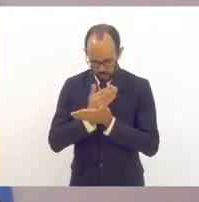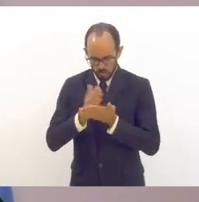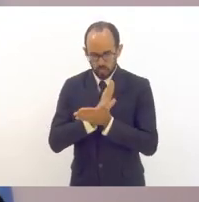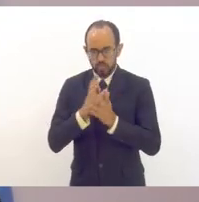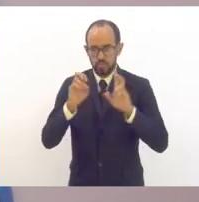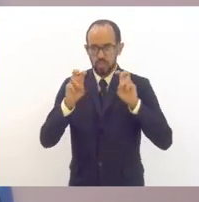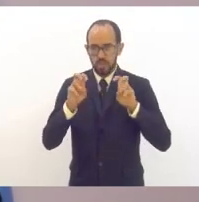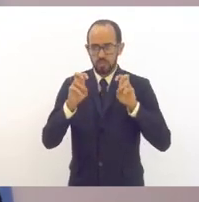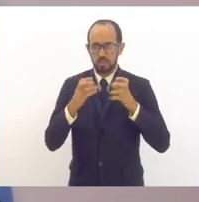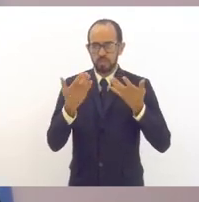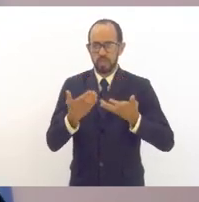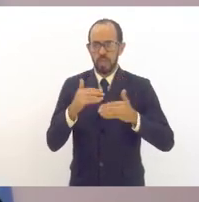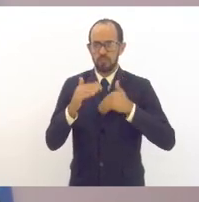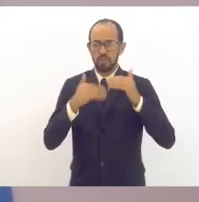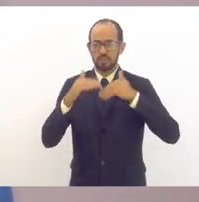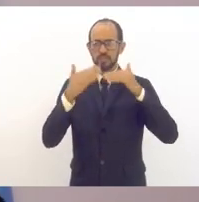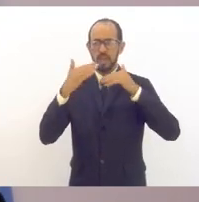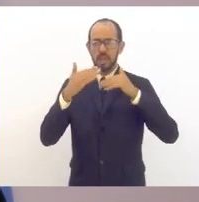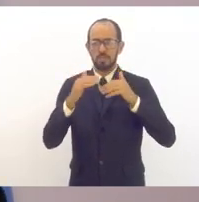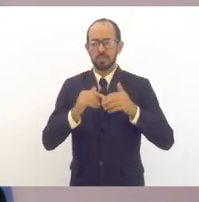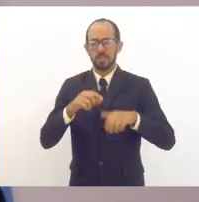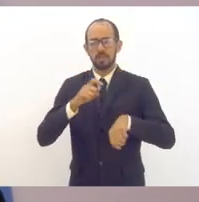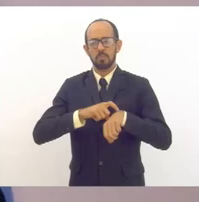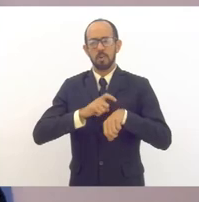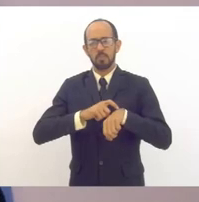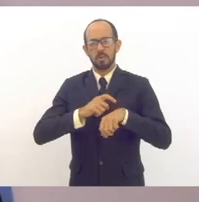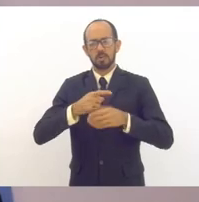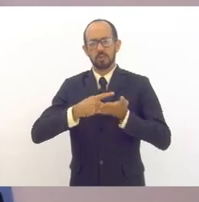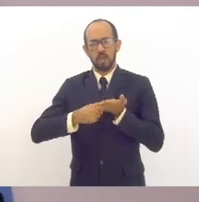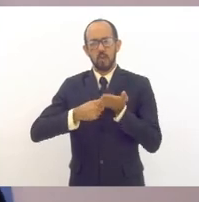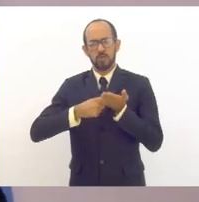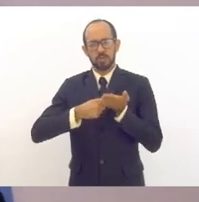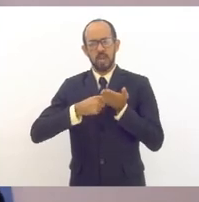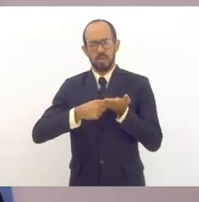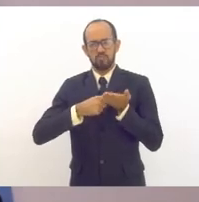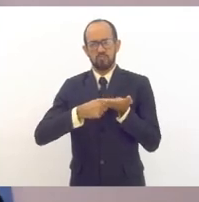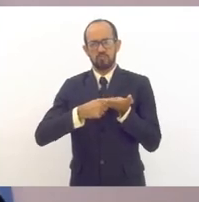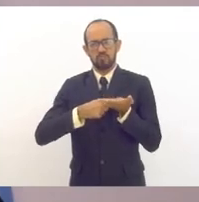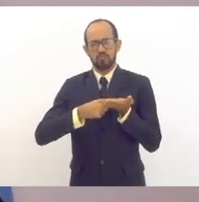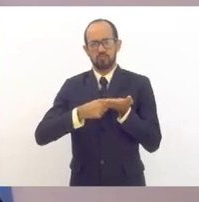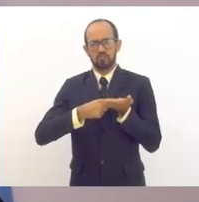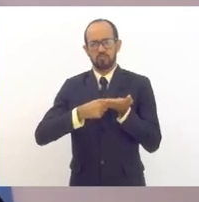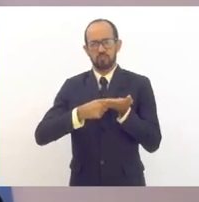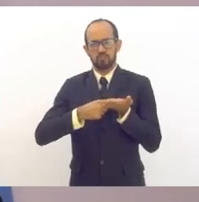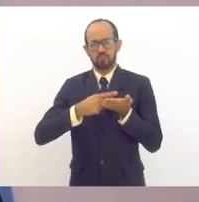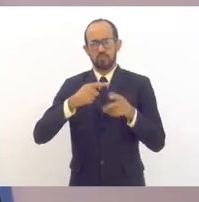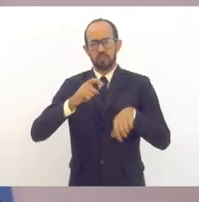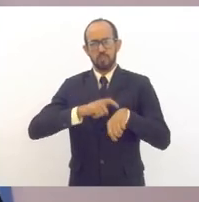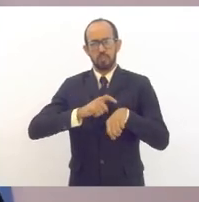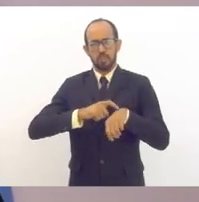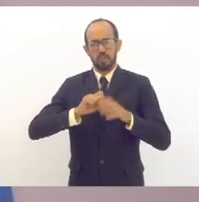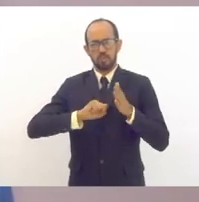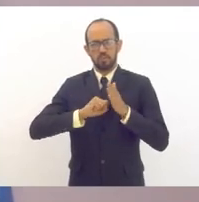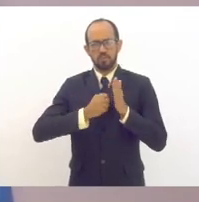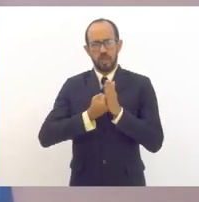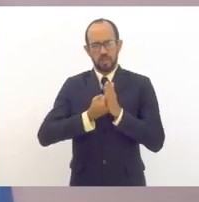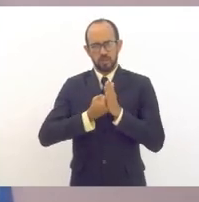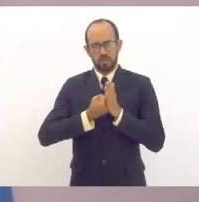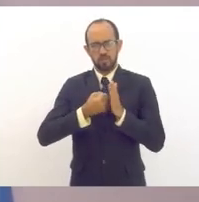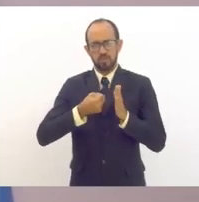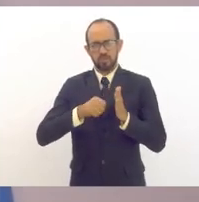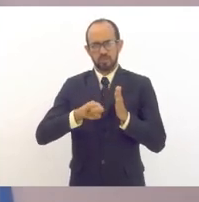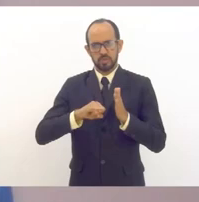quer avançar até o momento de você negociar um momento do vento Às vezes você pode vai perder o veto